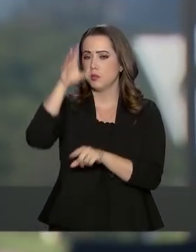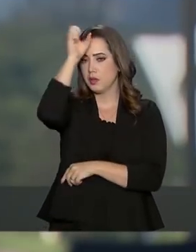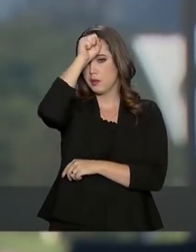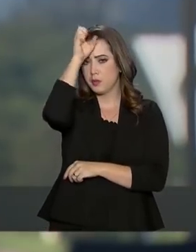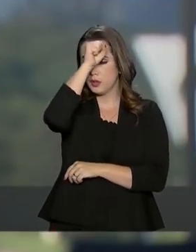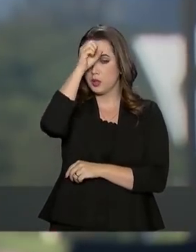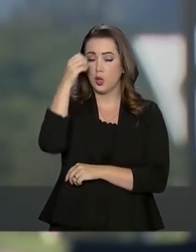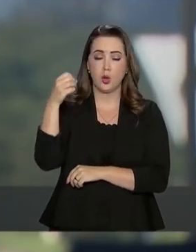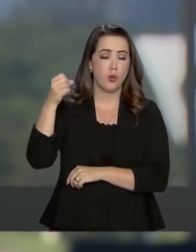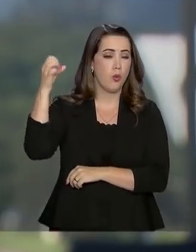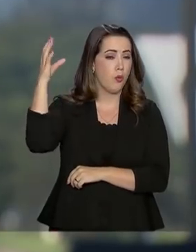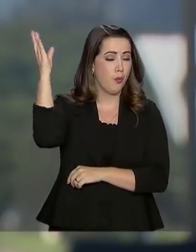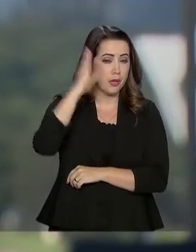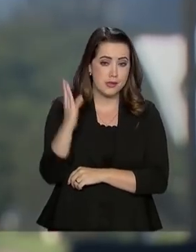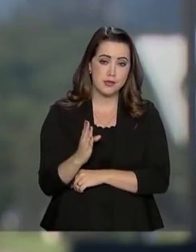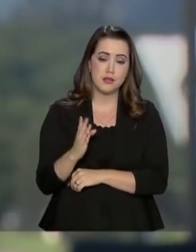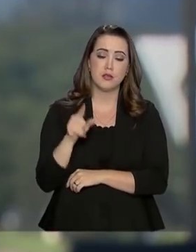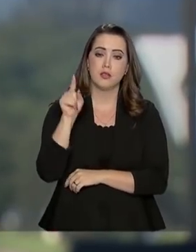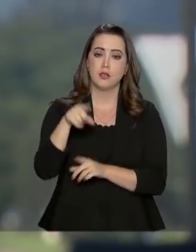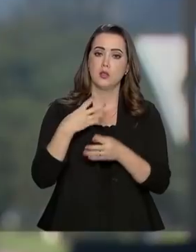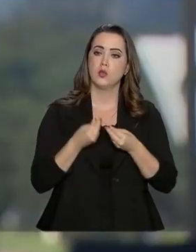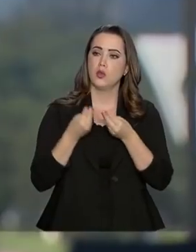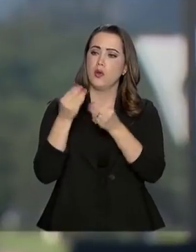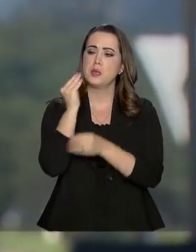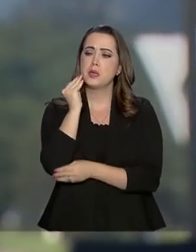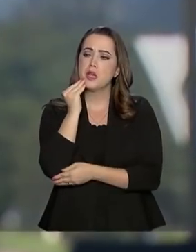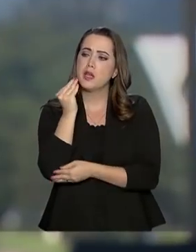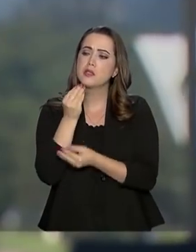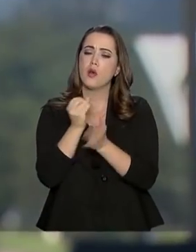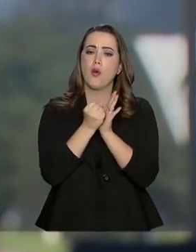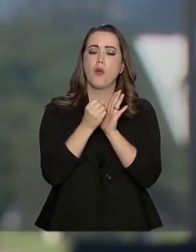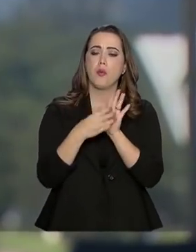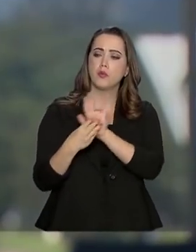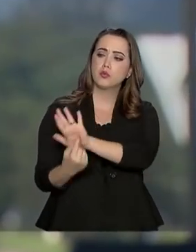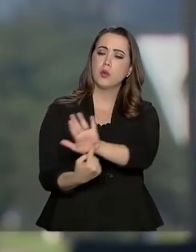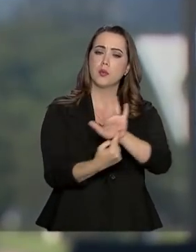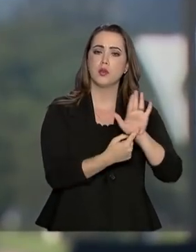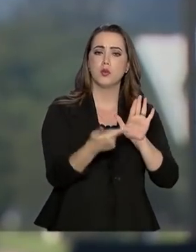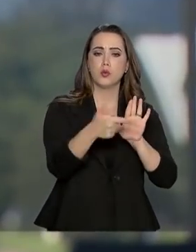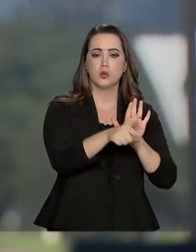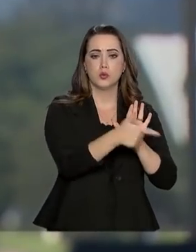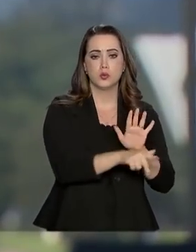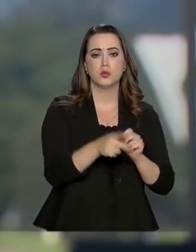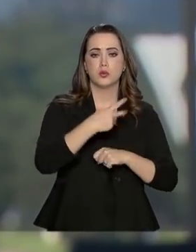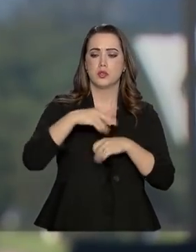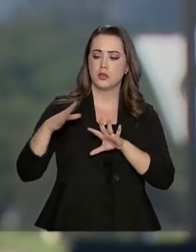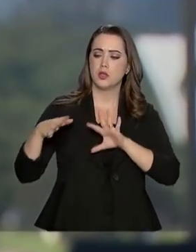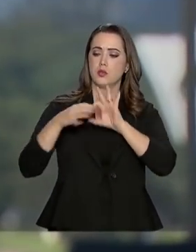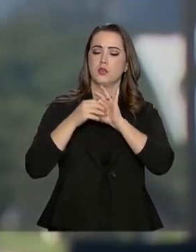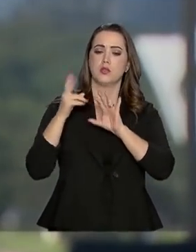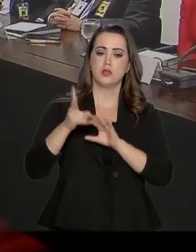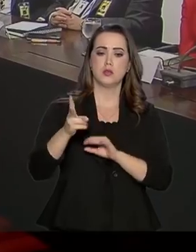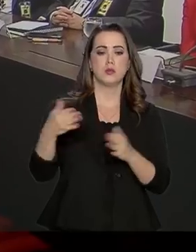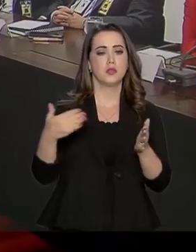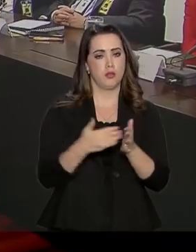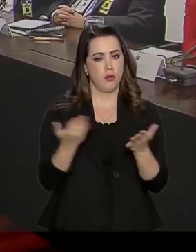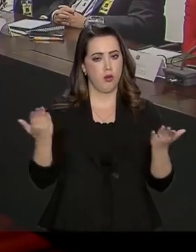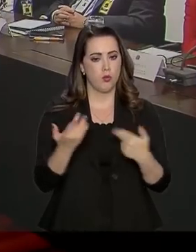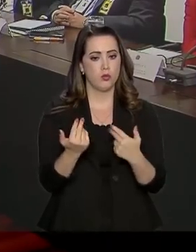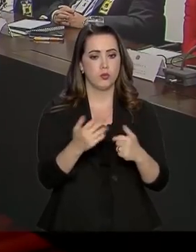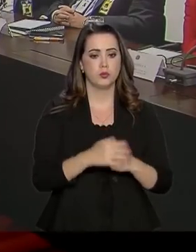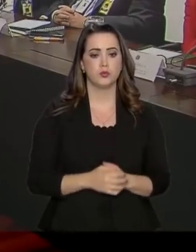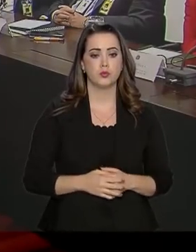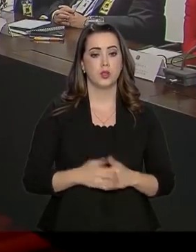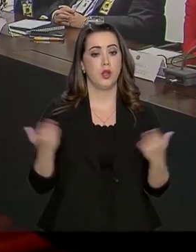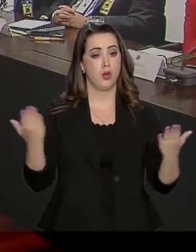Brasil, das experiências que levamos para outros países, e portanto é uma parceria que nós esperamos continuar tão forte como até agora. Agora